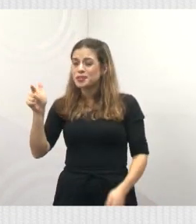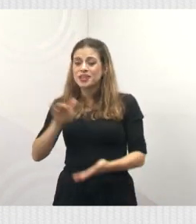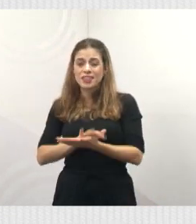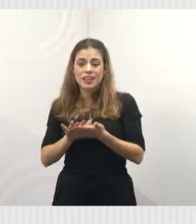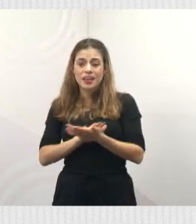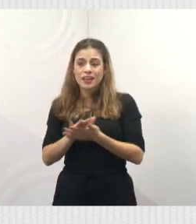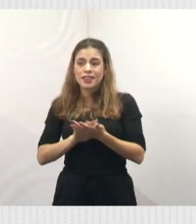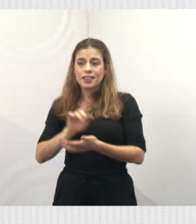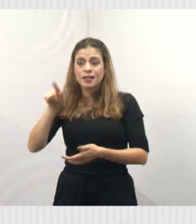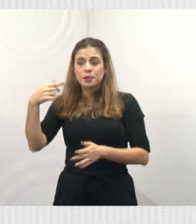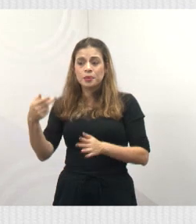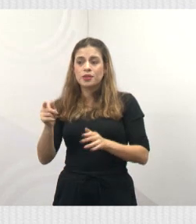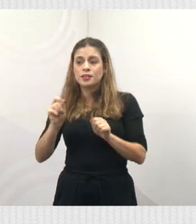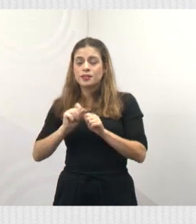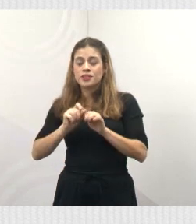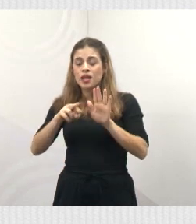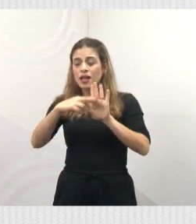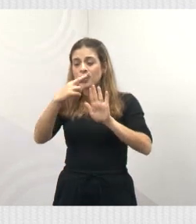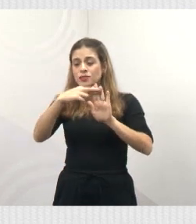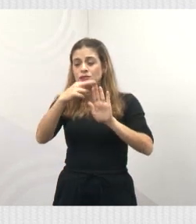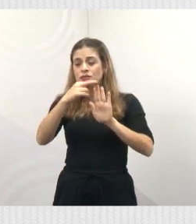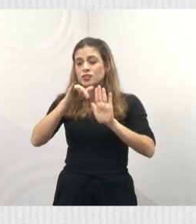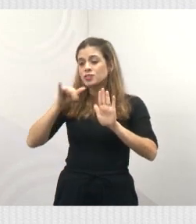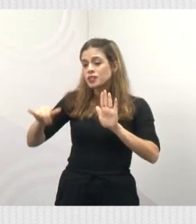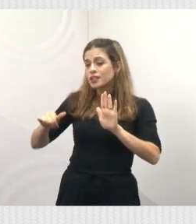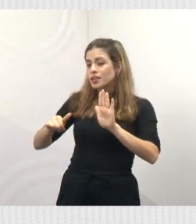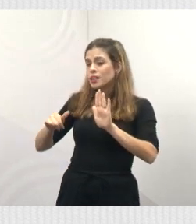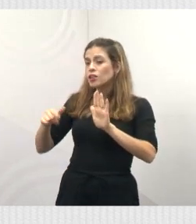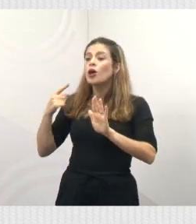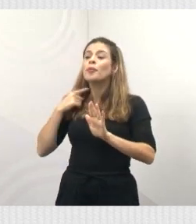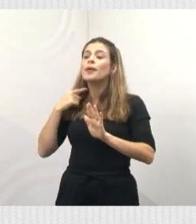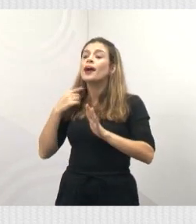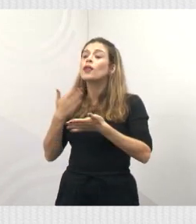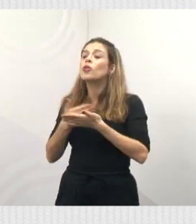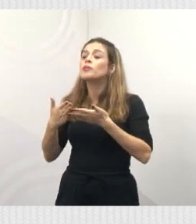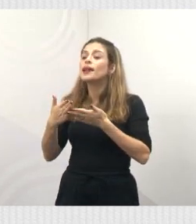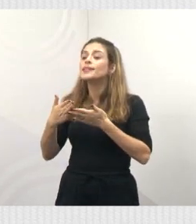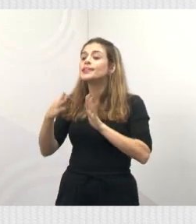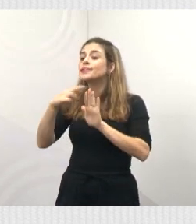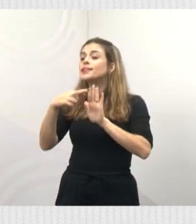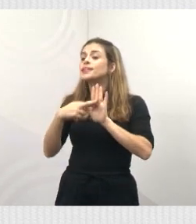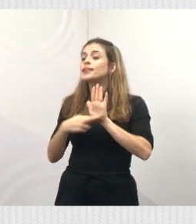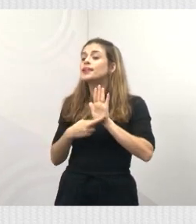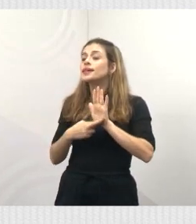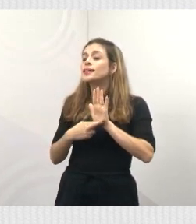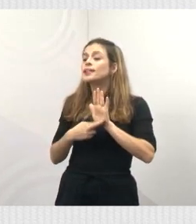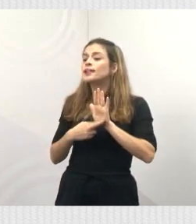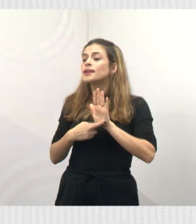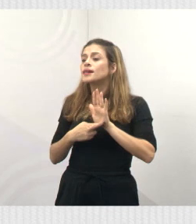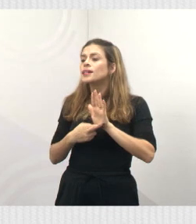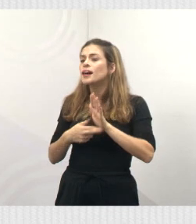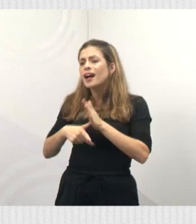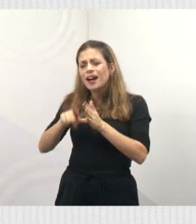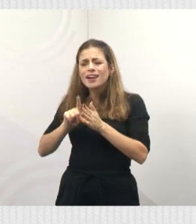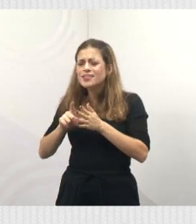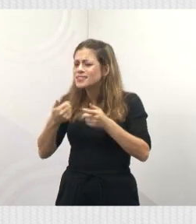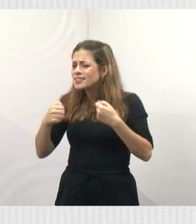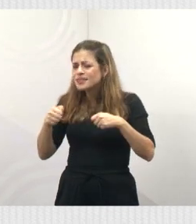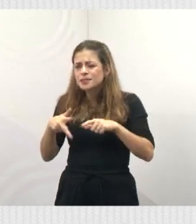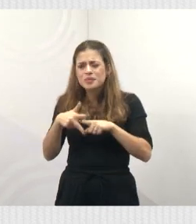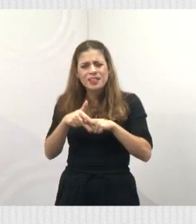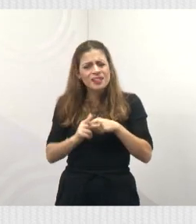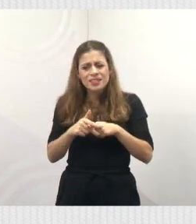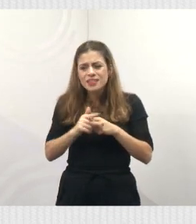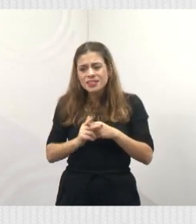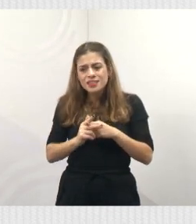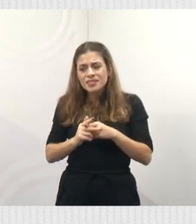fez uma resolução dizendo, olha, a partir de maio vocês aplicam essas regras. As outras não precisa corrigir, até porque nem tinha funcionários.